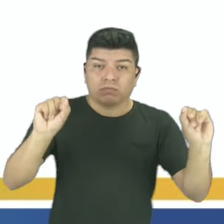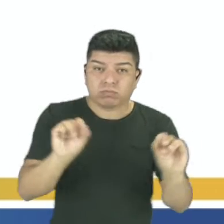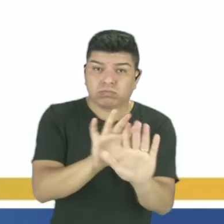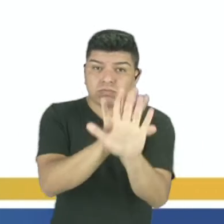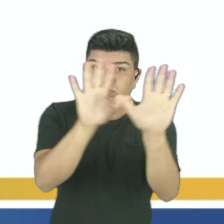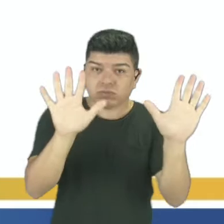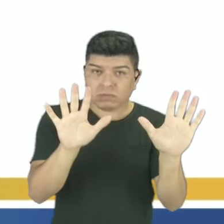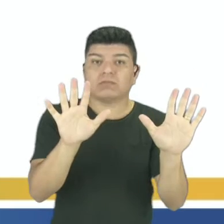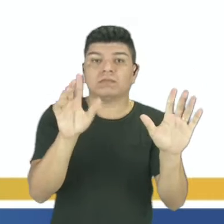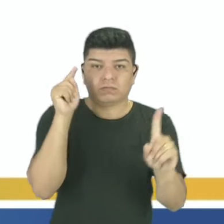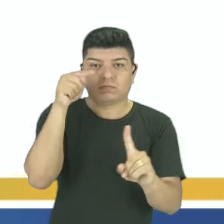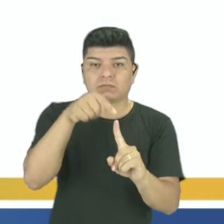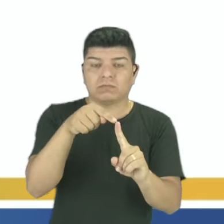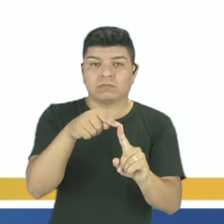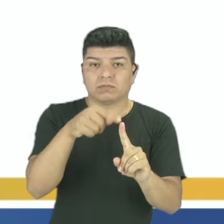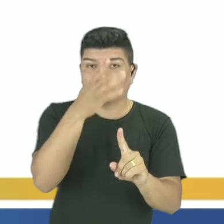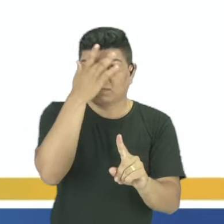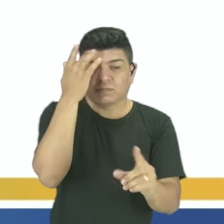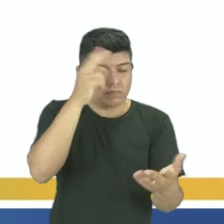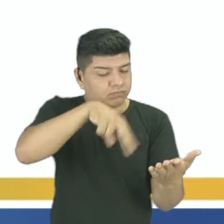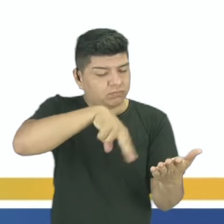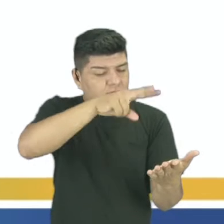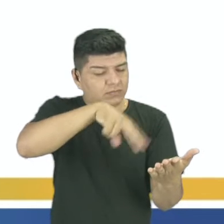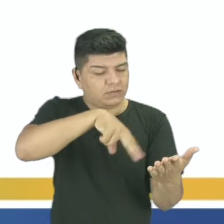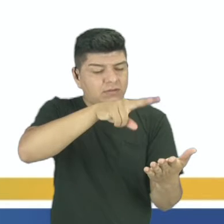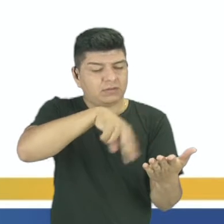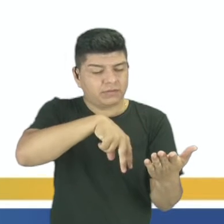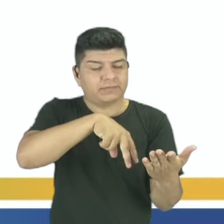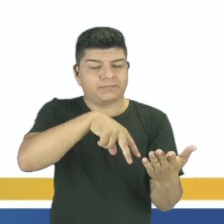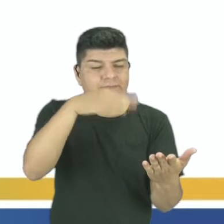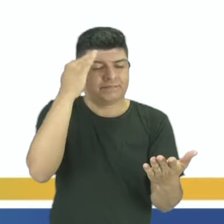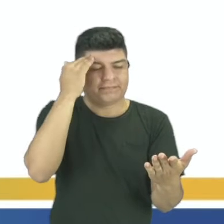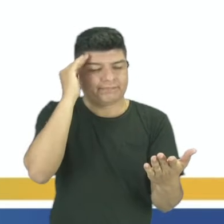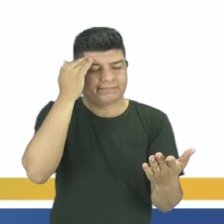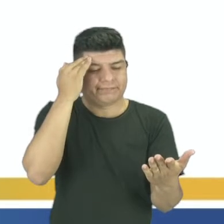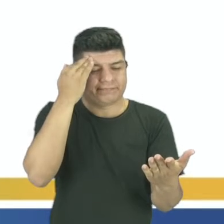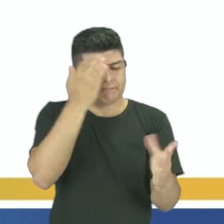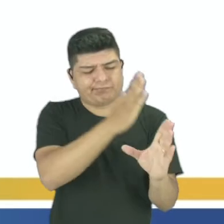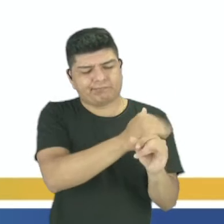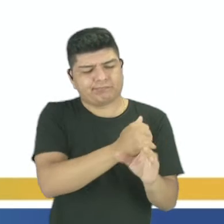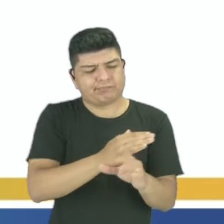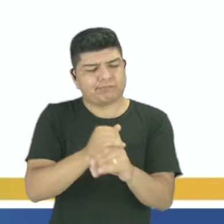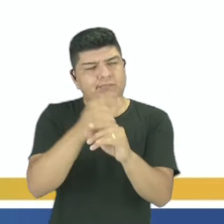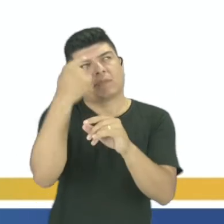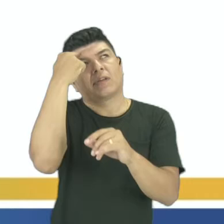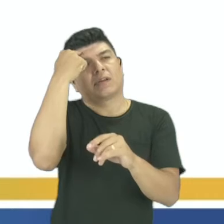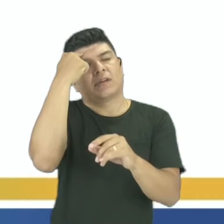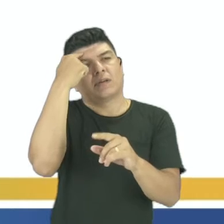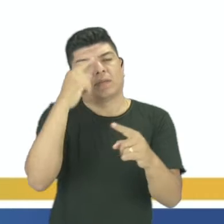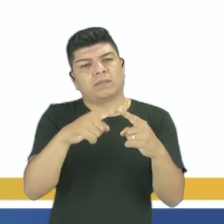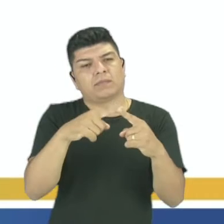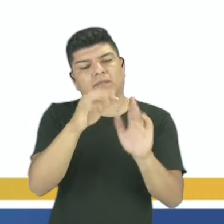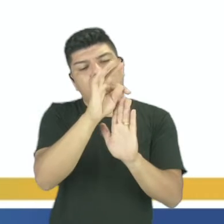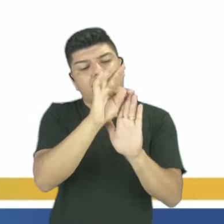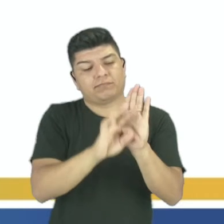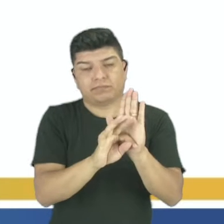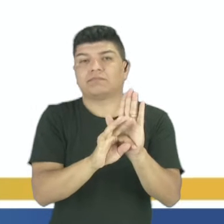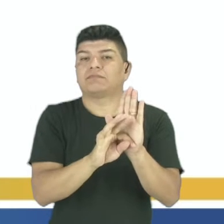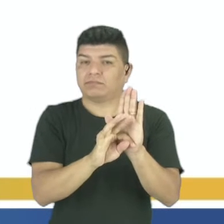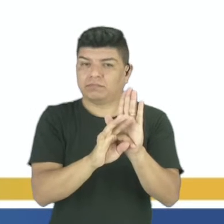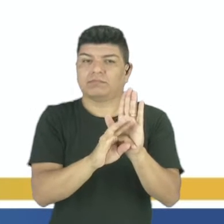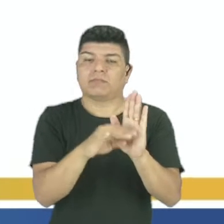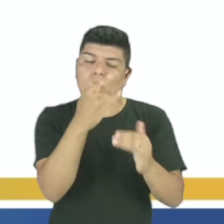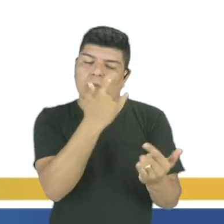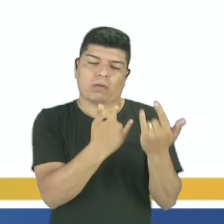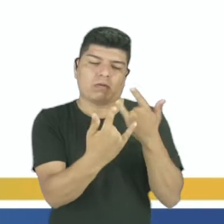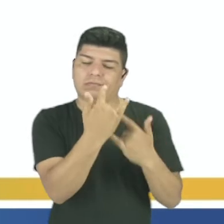e conciso, fazer o leitor entender a proposta e não se perder em pensamento, porque o texto não